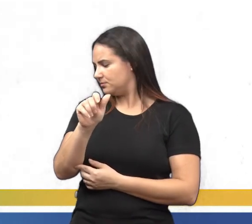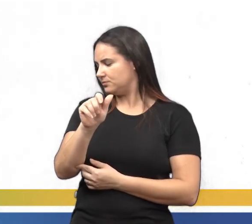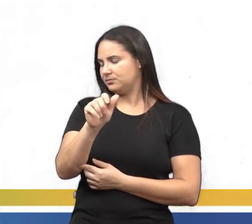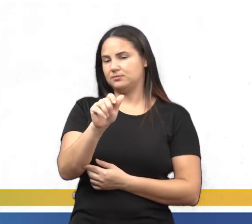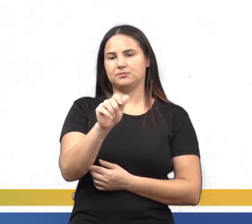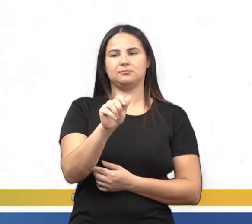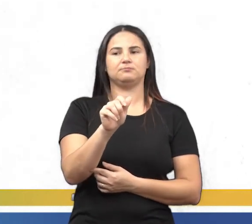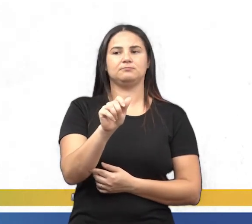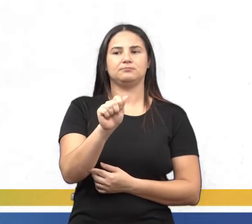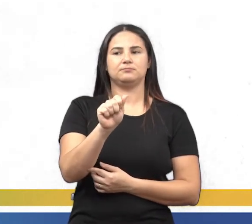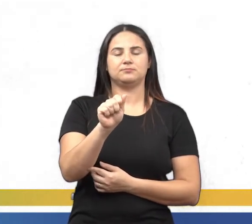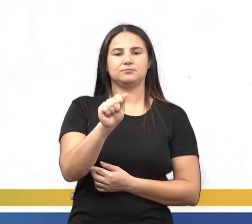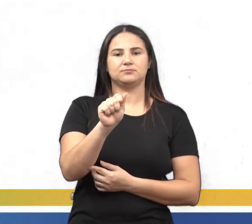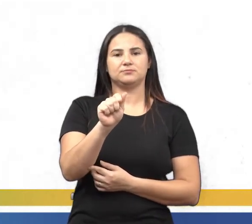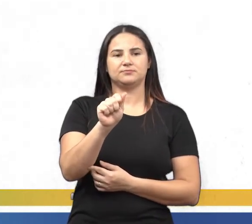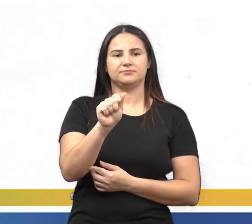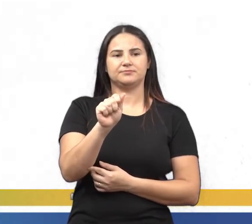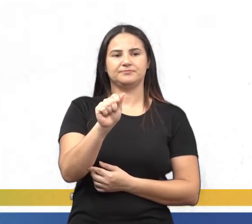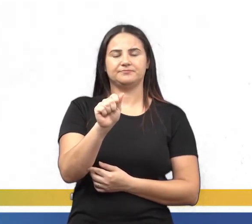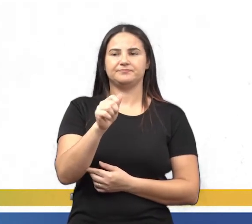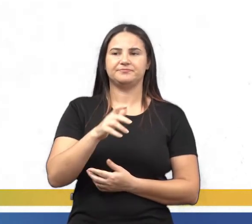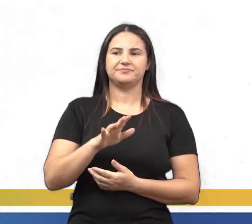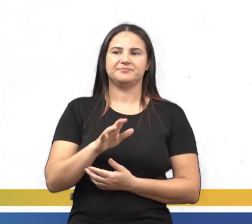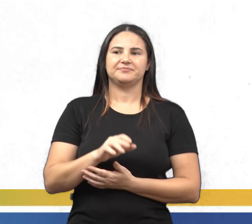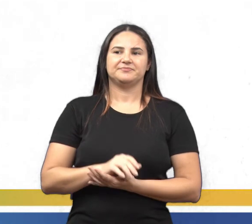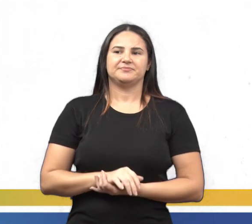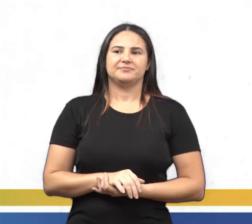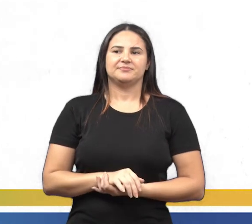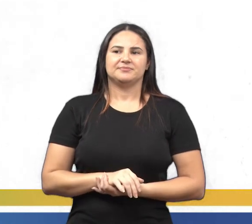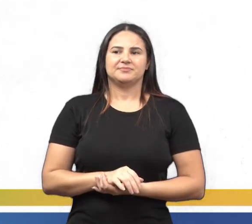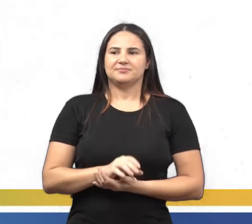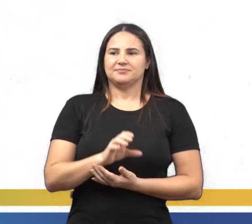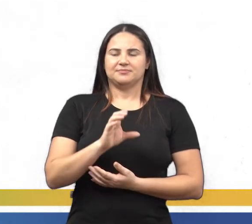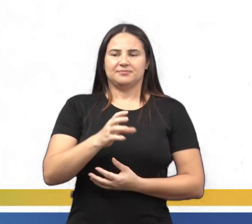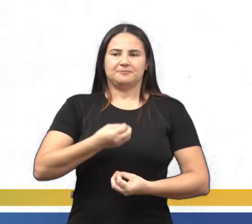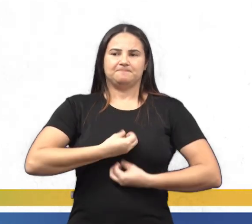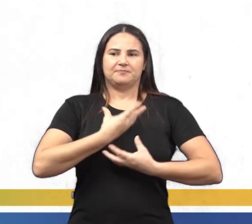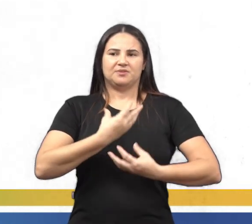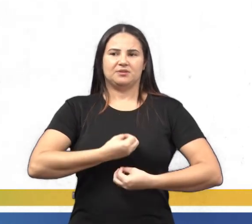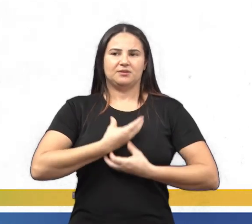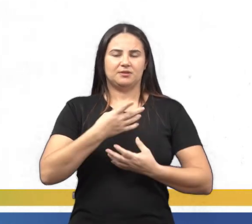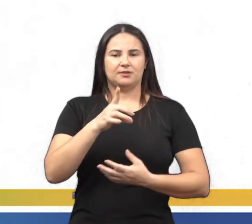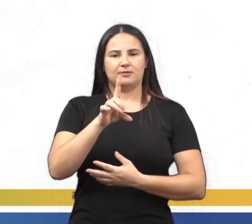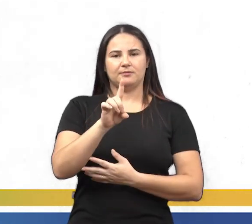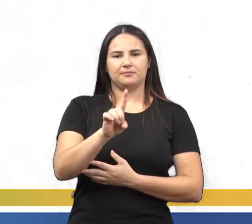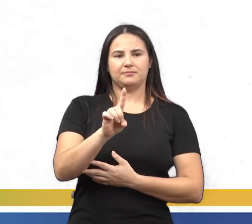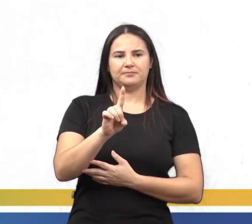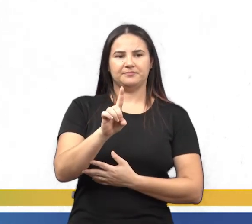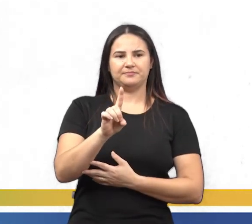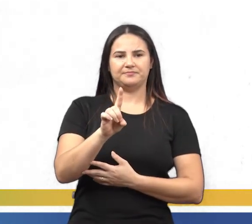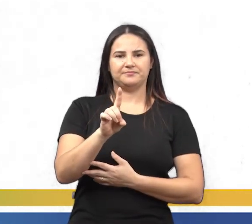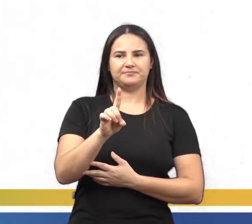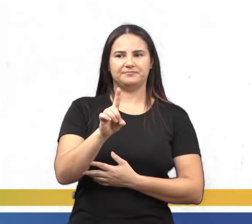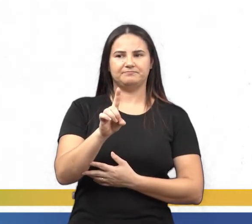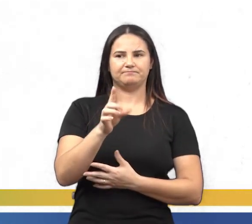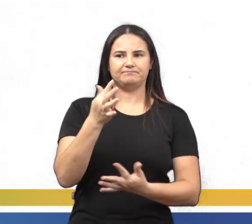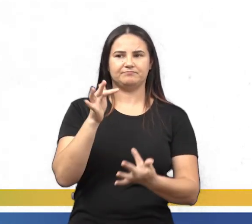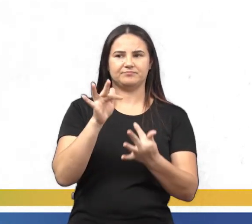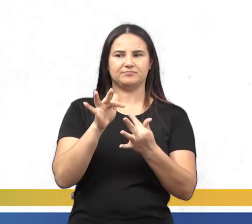Função referencial? Letra C. Função poética? Letra D. Ou a